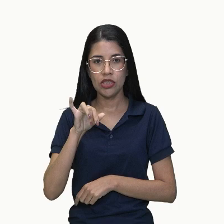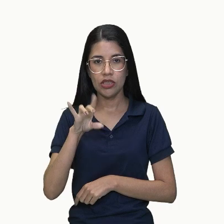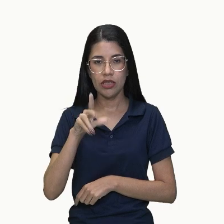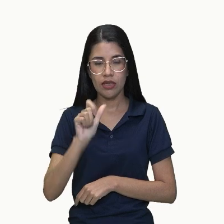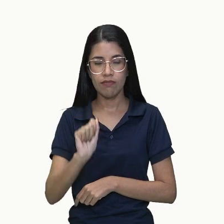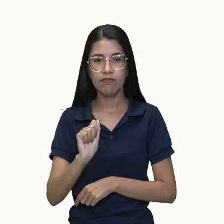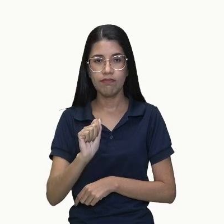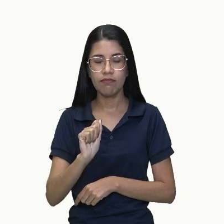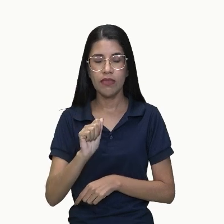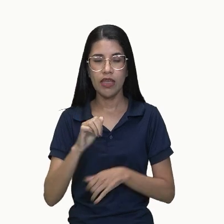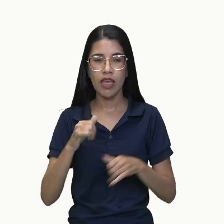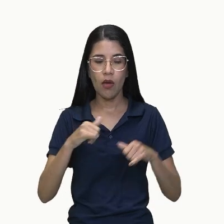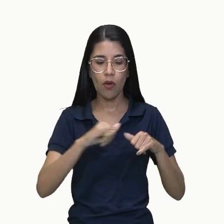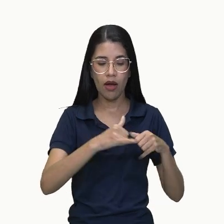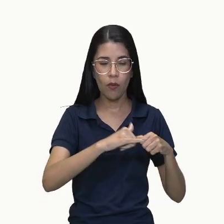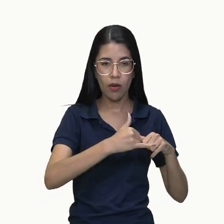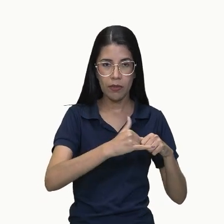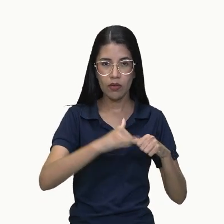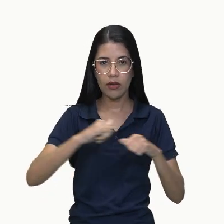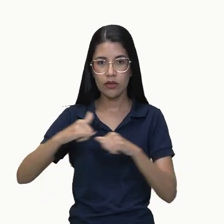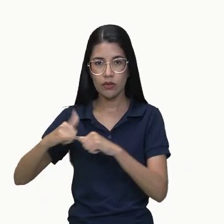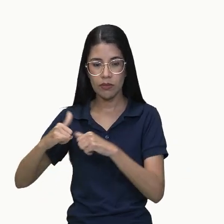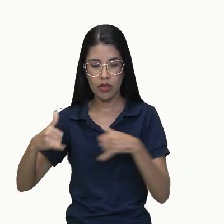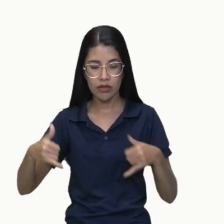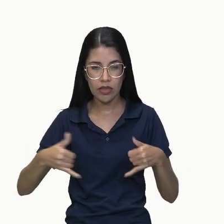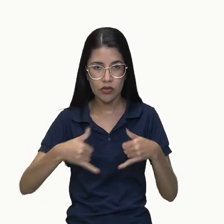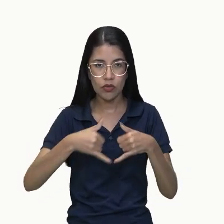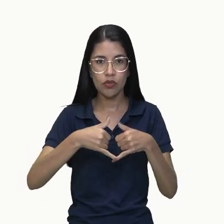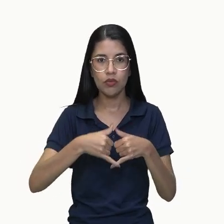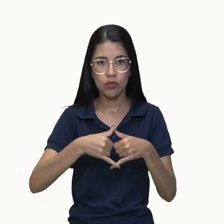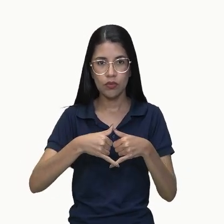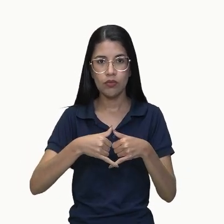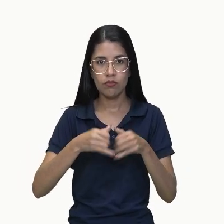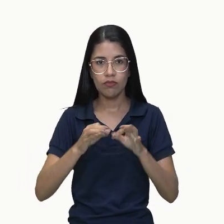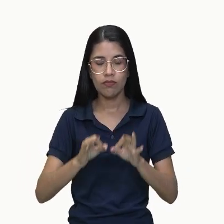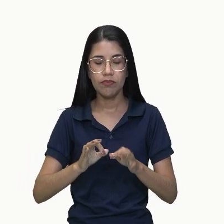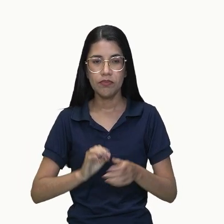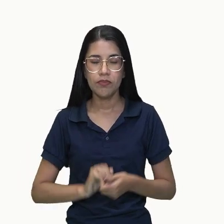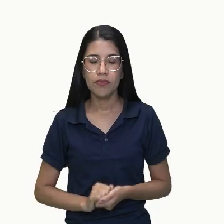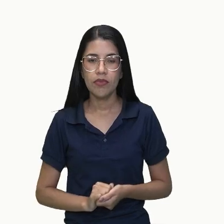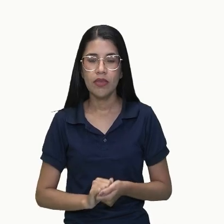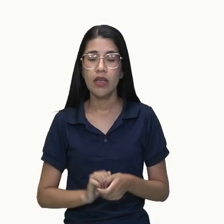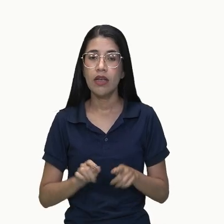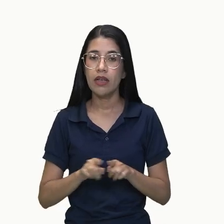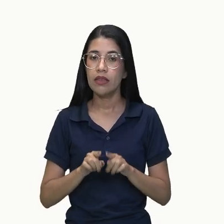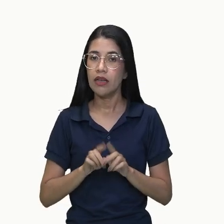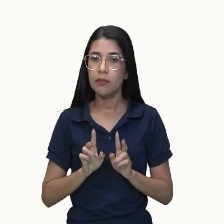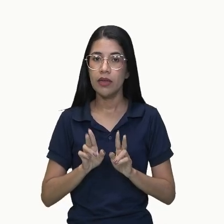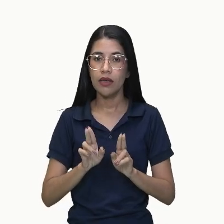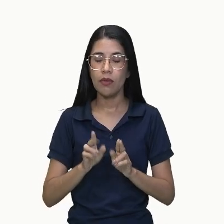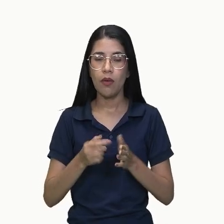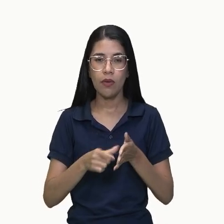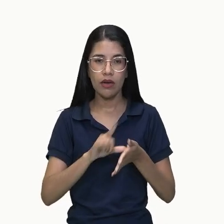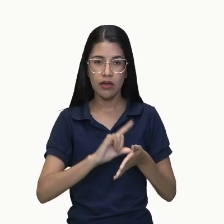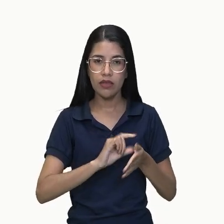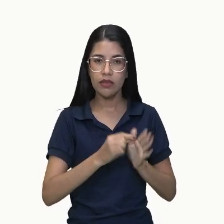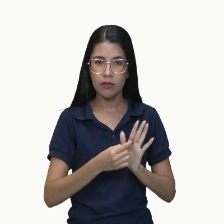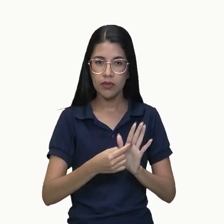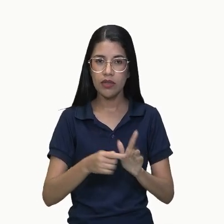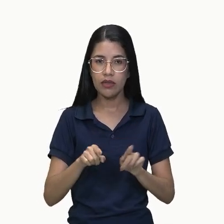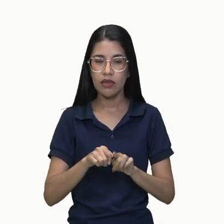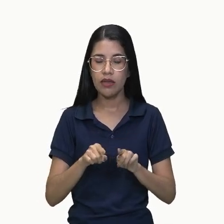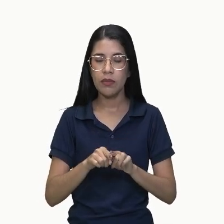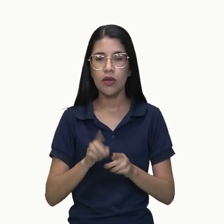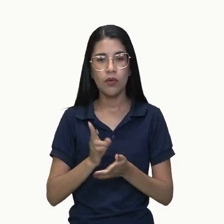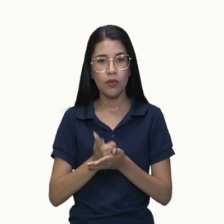é chamada de ligação peptídica. E aí, claro, da mesma forma que anteriormente, ele continua tendo